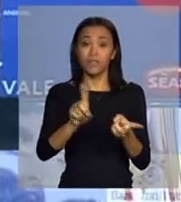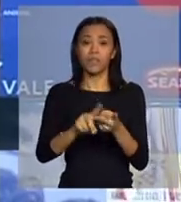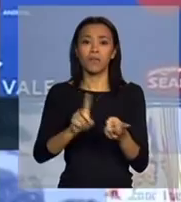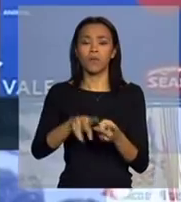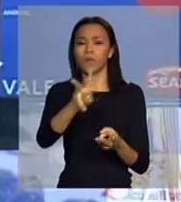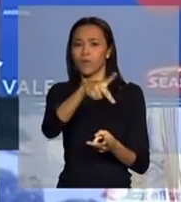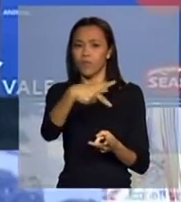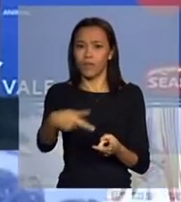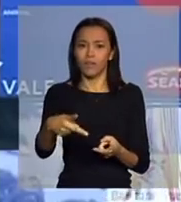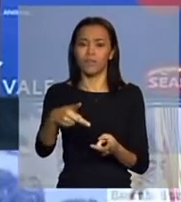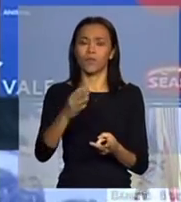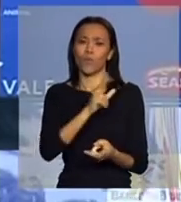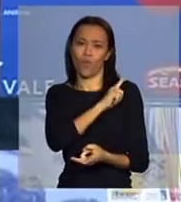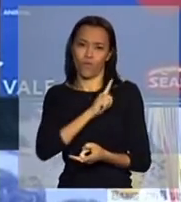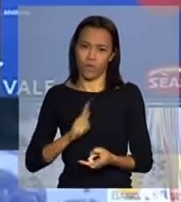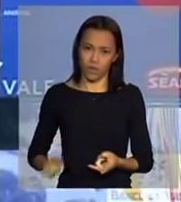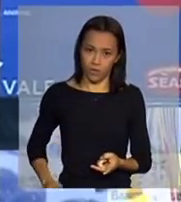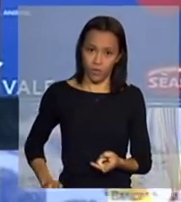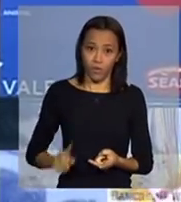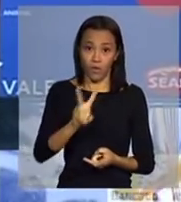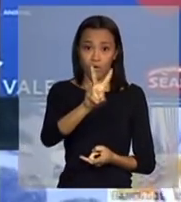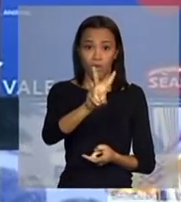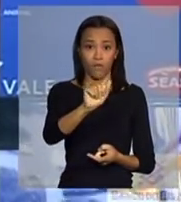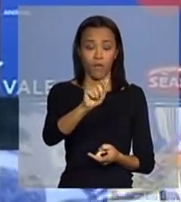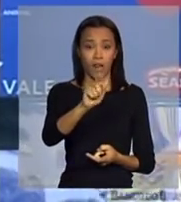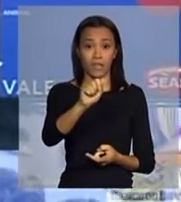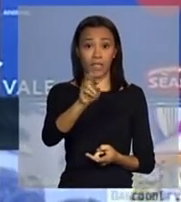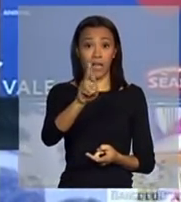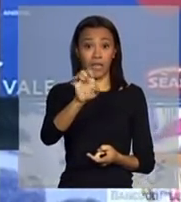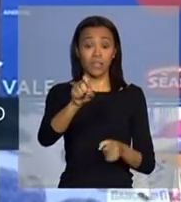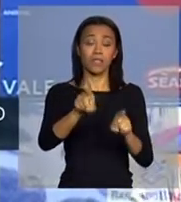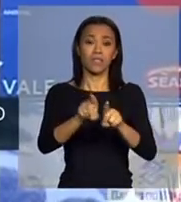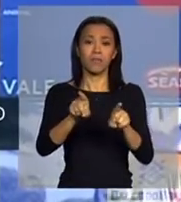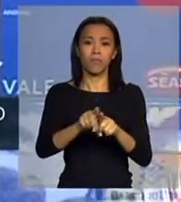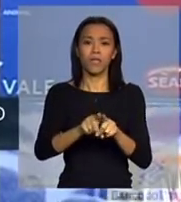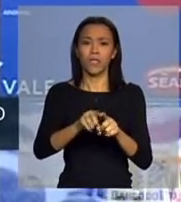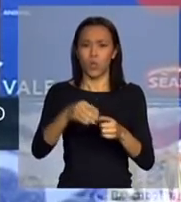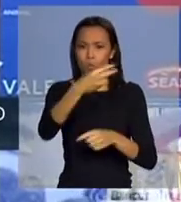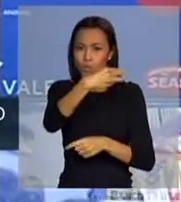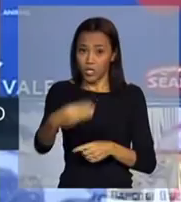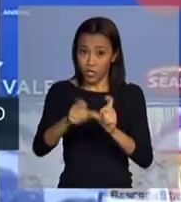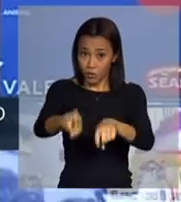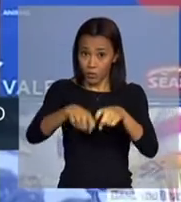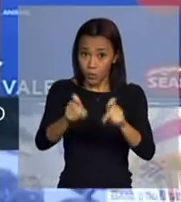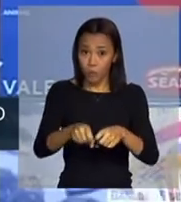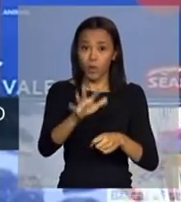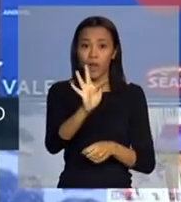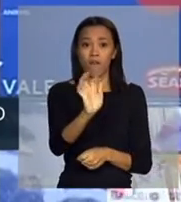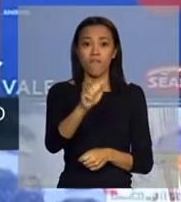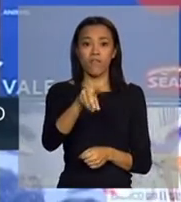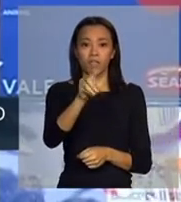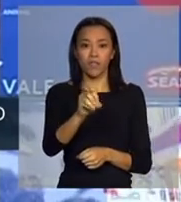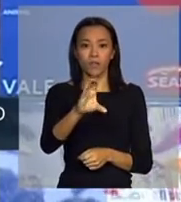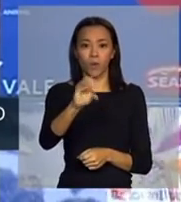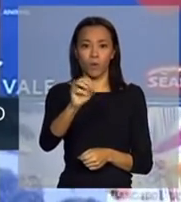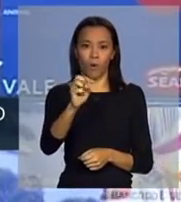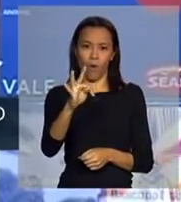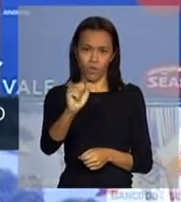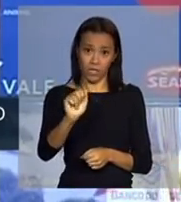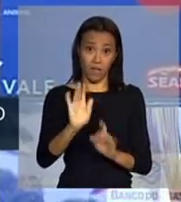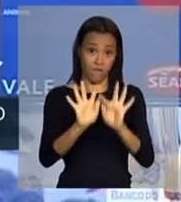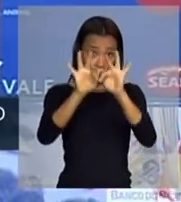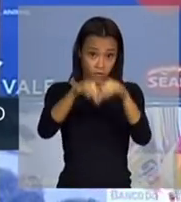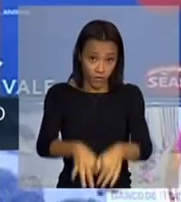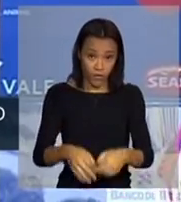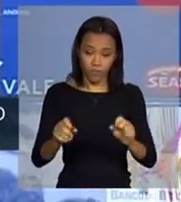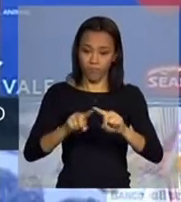Benedito Valadares e o ministro da Agricultura, Fernando Costa, que, ao encerrarem a exposição, foram